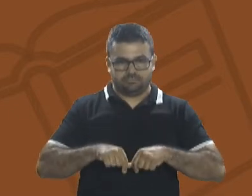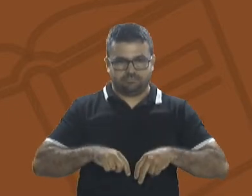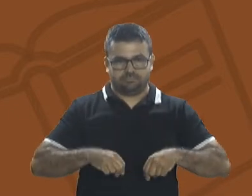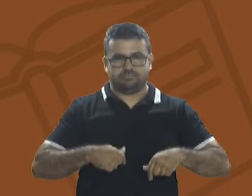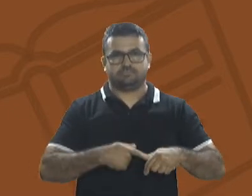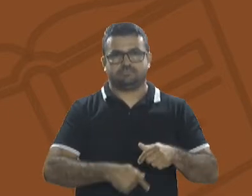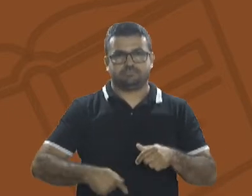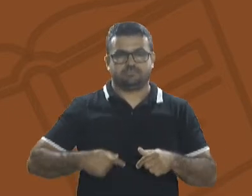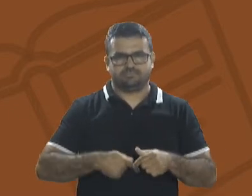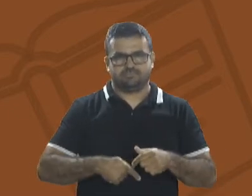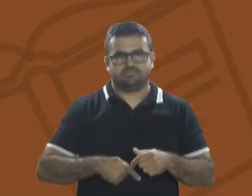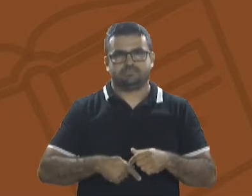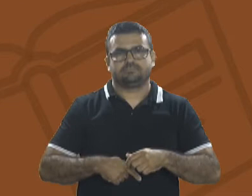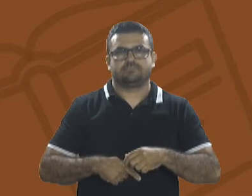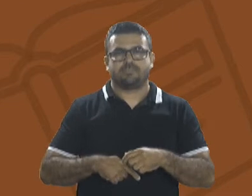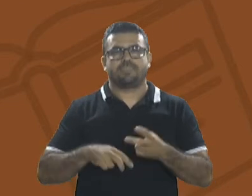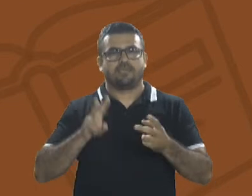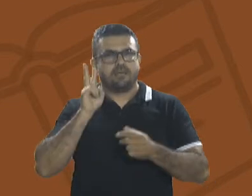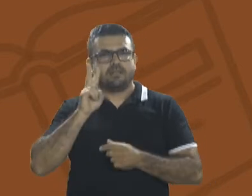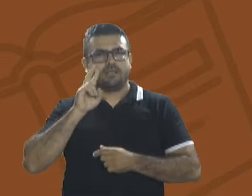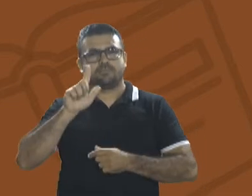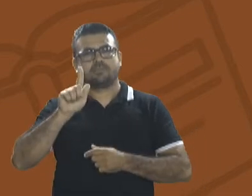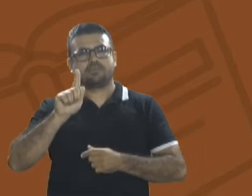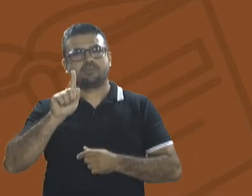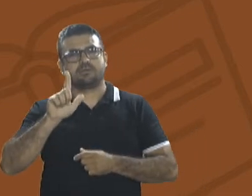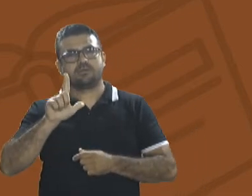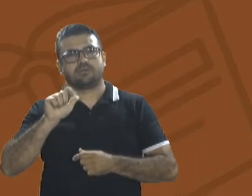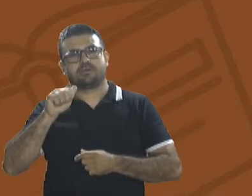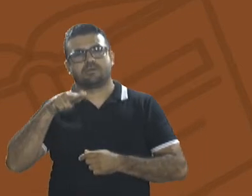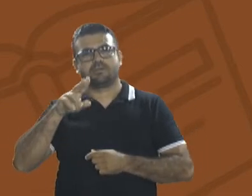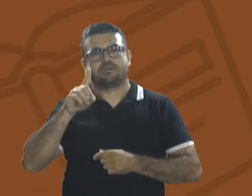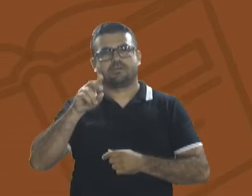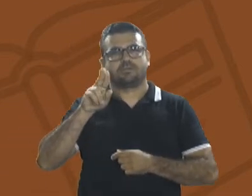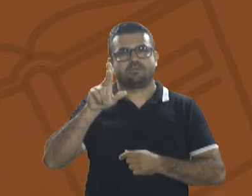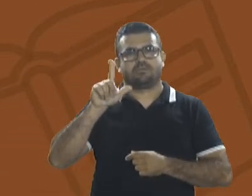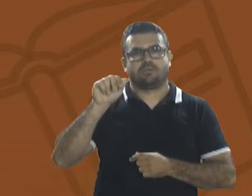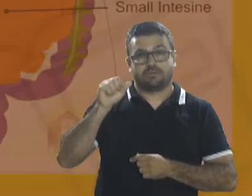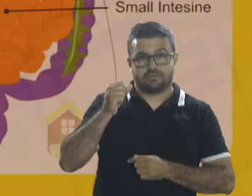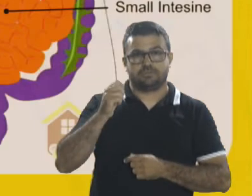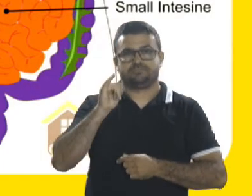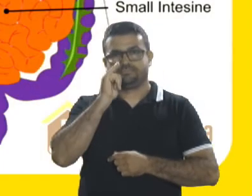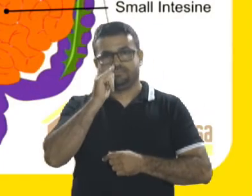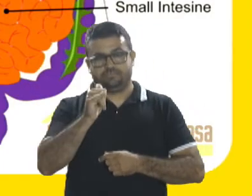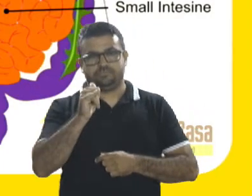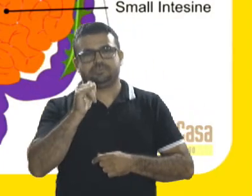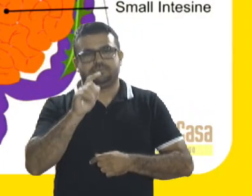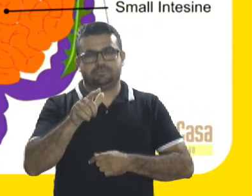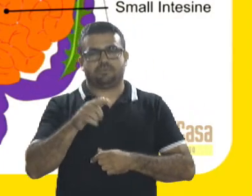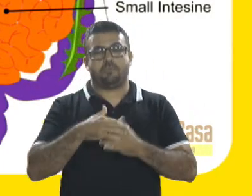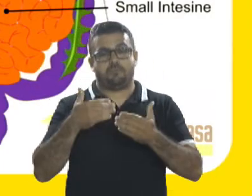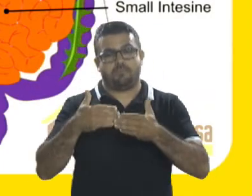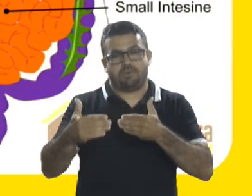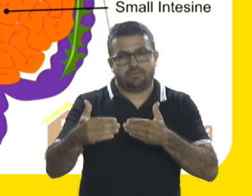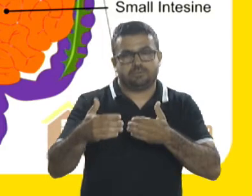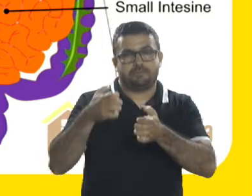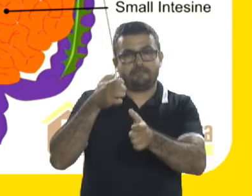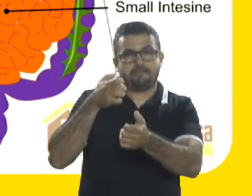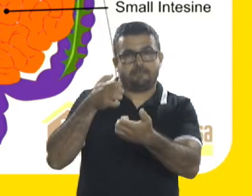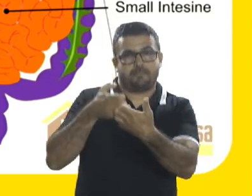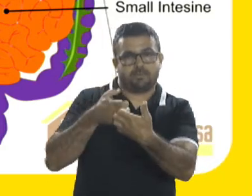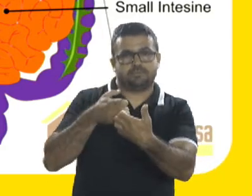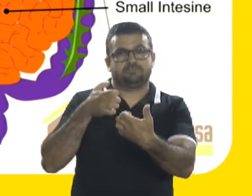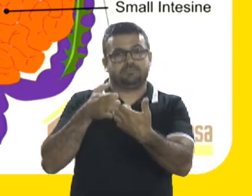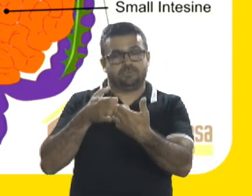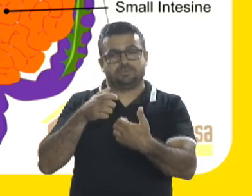a gente lembra das glândulas que eu falei, pronto, próximo ali do estômago, mais especificamente aqui nessa bolsa